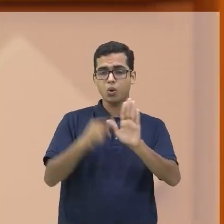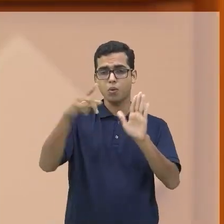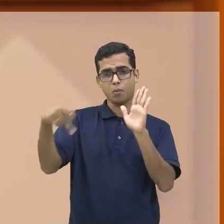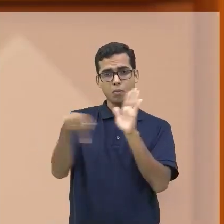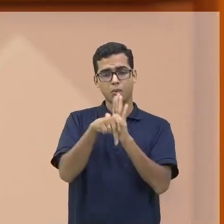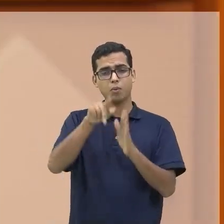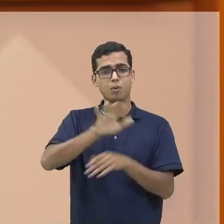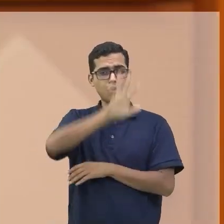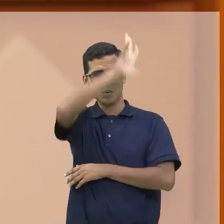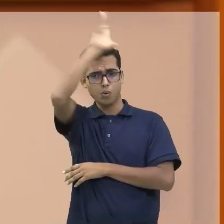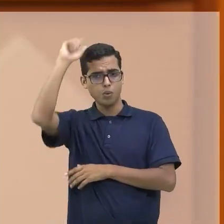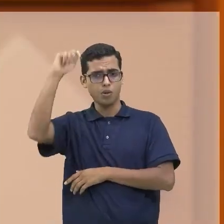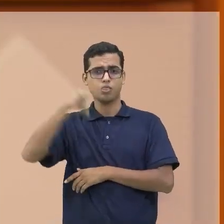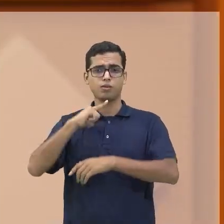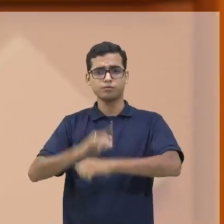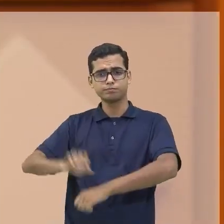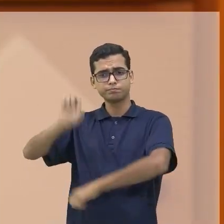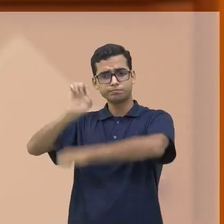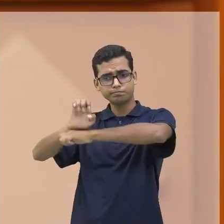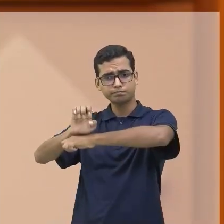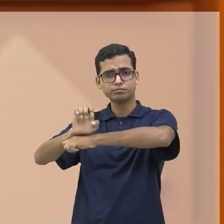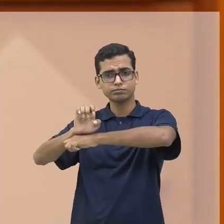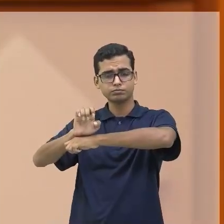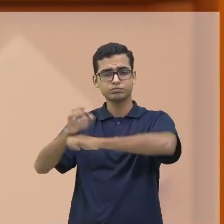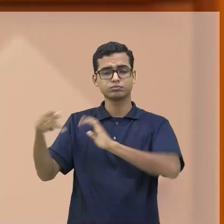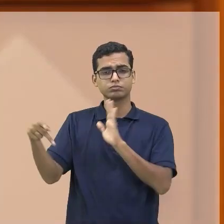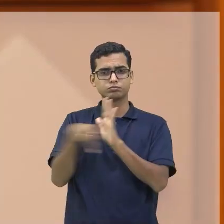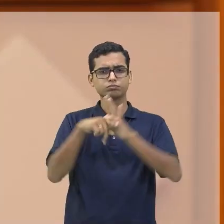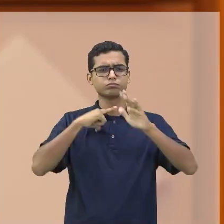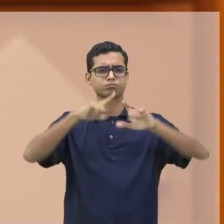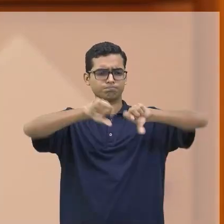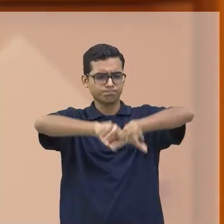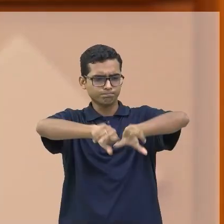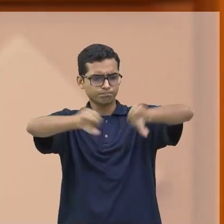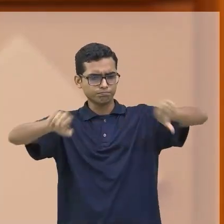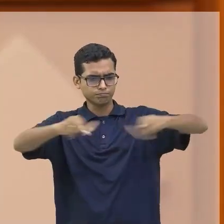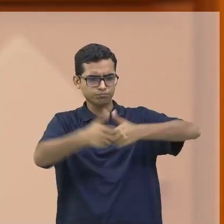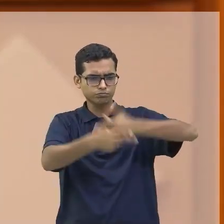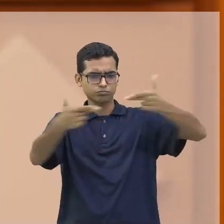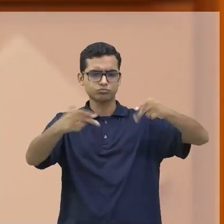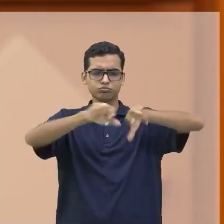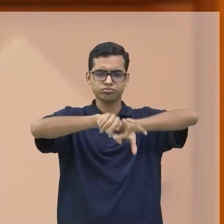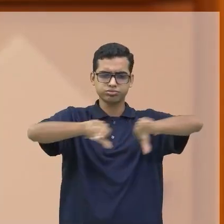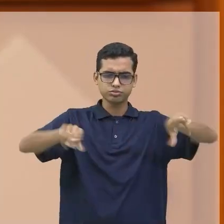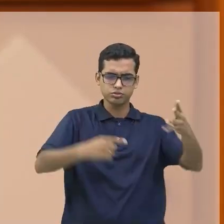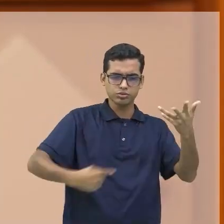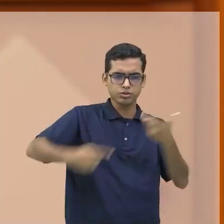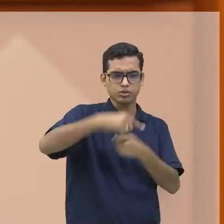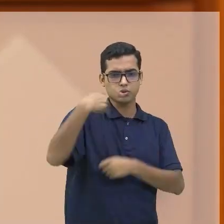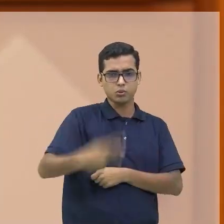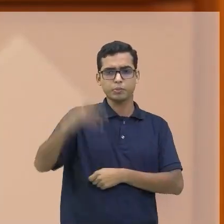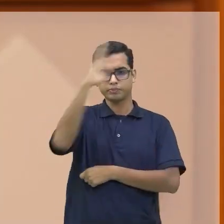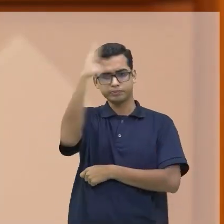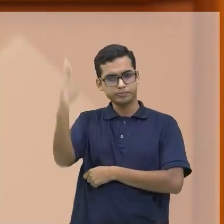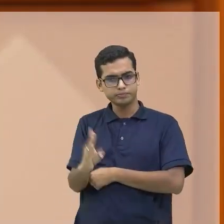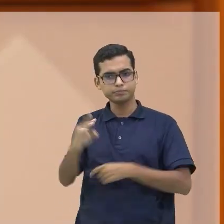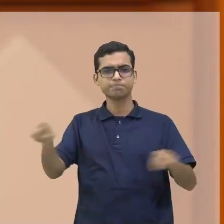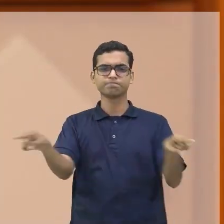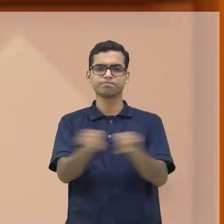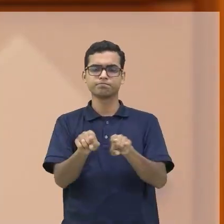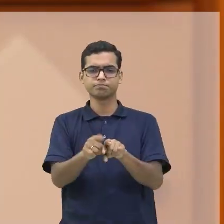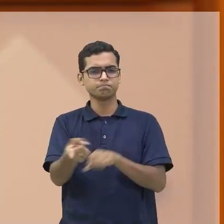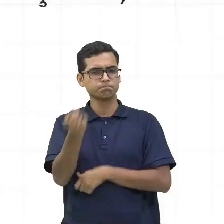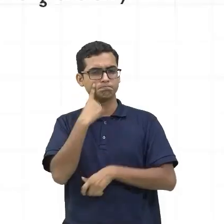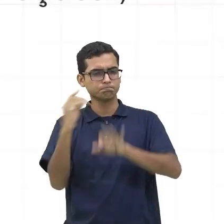Amazonas ele seja o estado aí com maior diversidade étnica do Brasil. E aí a gente verifica a